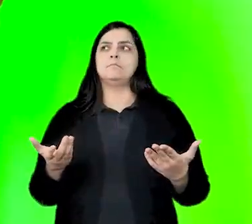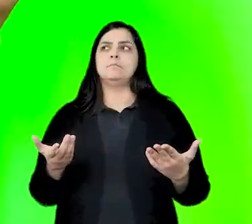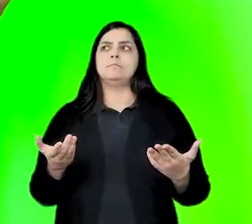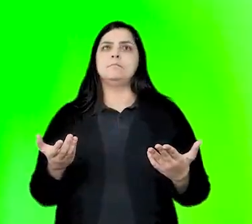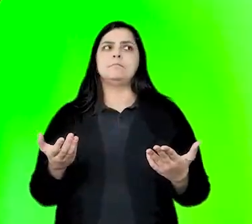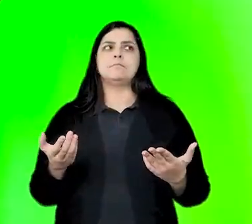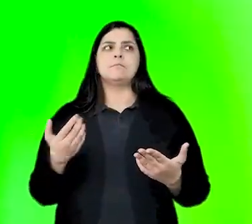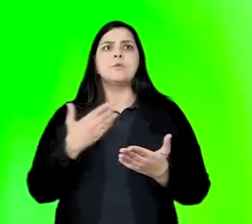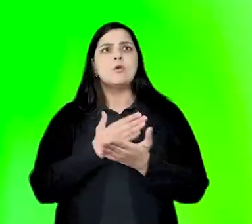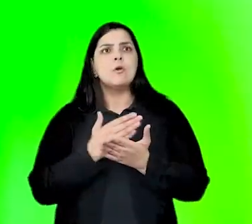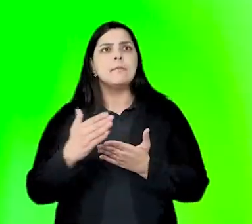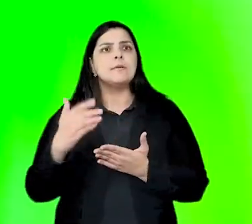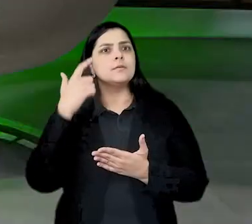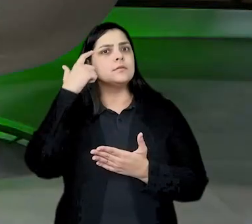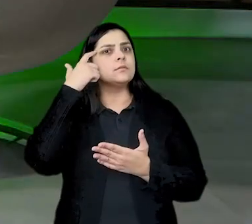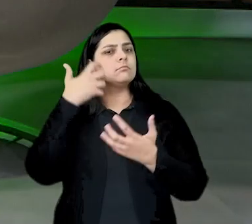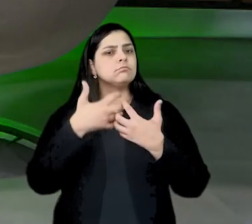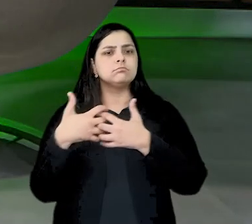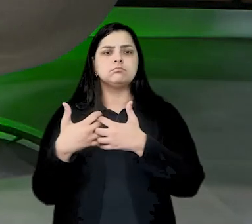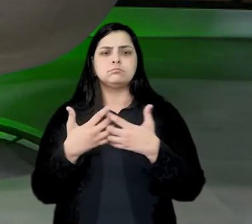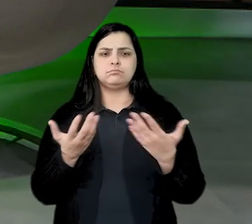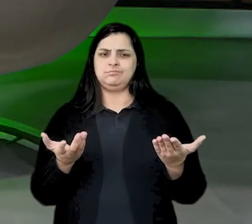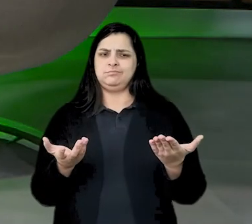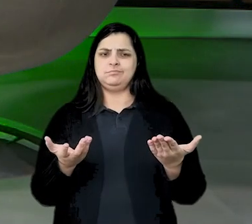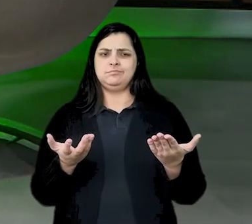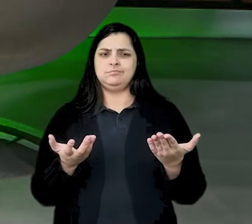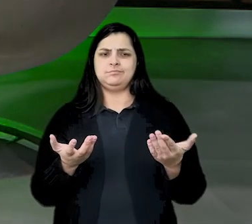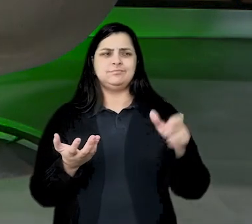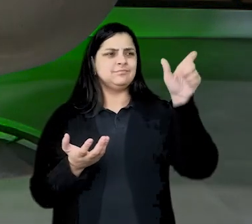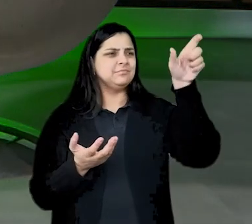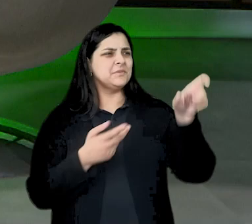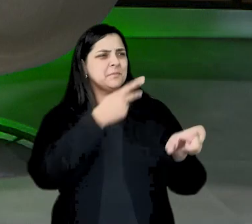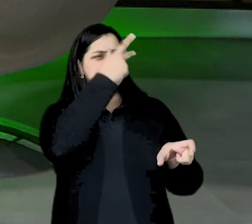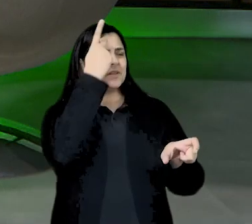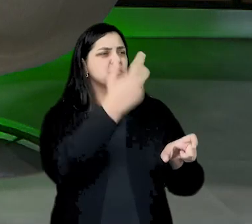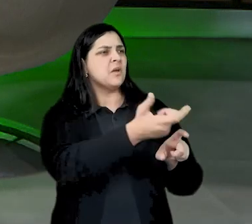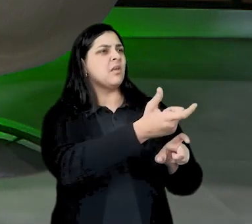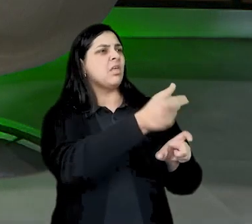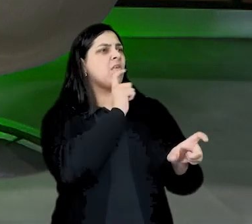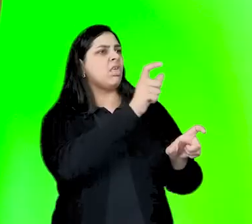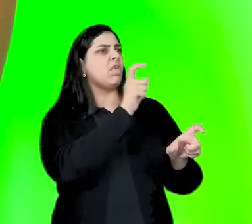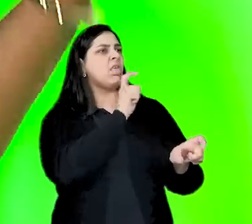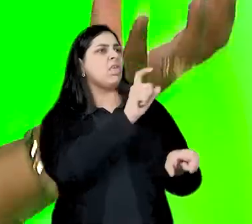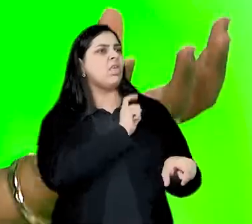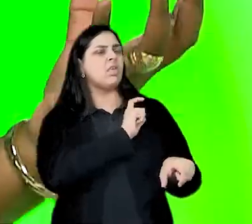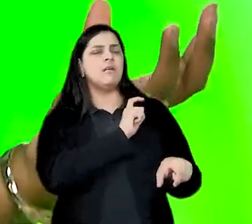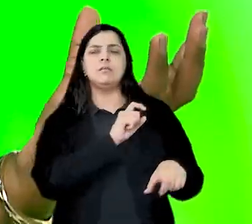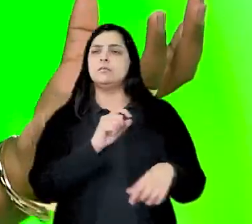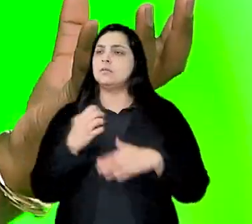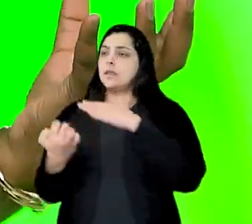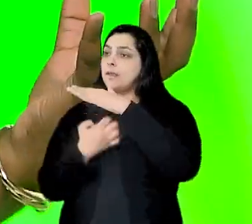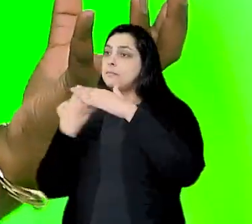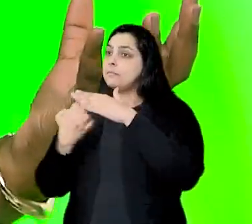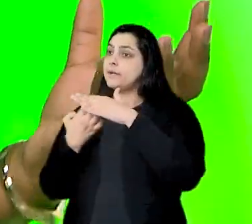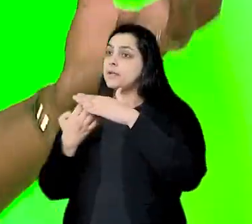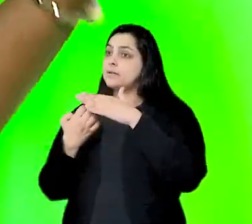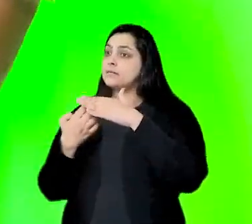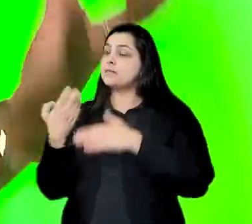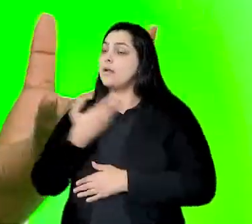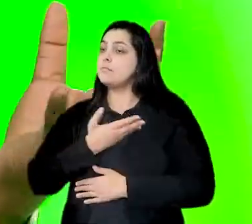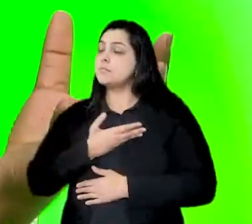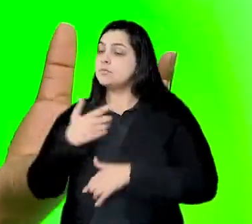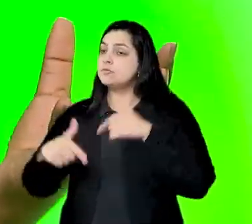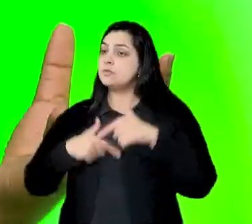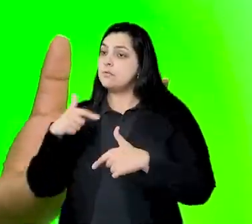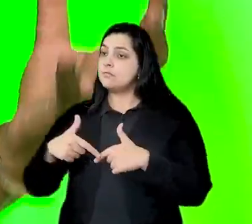mínimo, se questiona sobre essas duas falas. Tem uma criatura lá dizendo que eu sou nada, e tem a minha organização, tem os